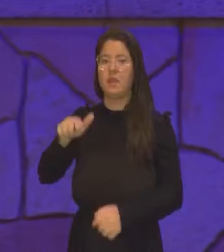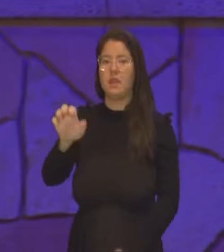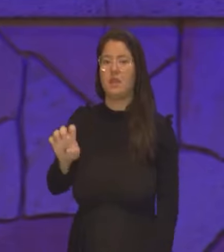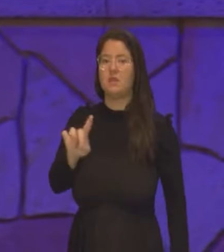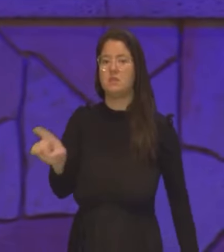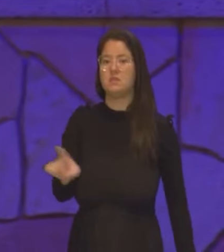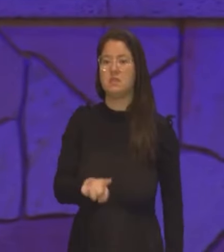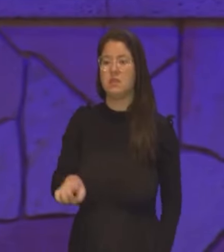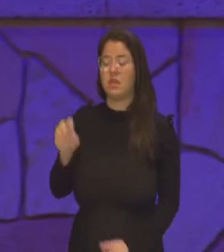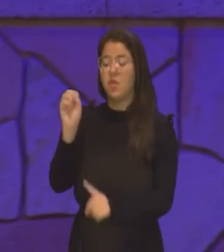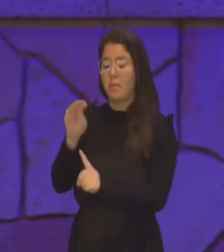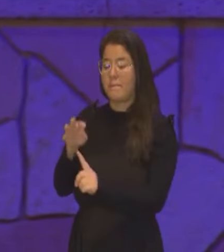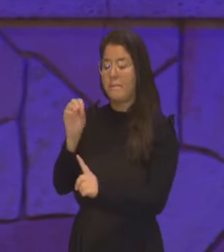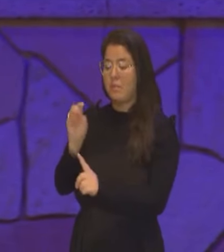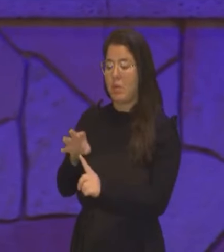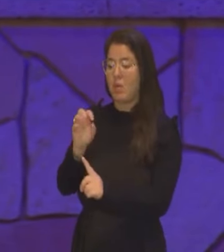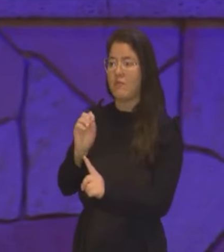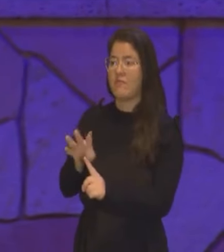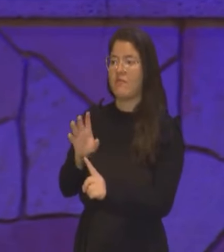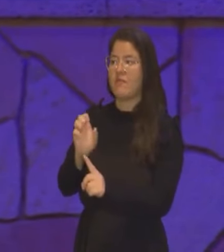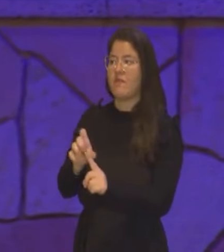Ezequiel, o profeta,